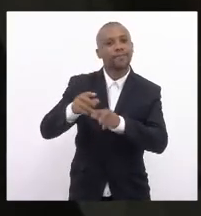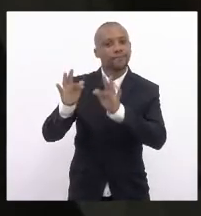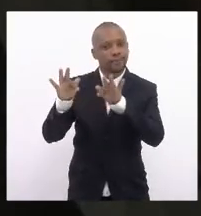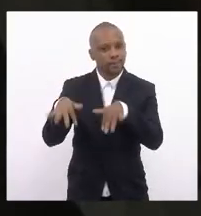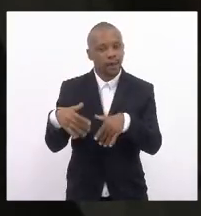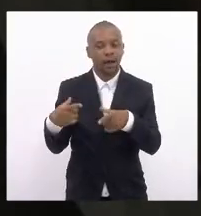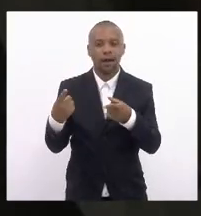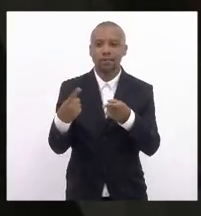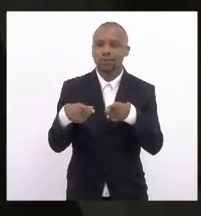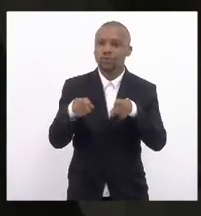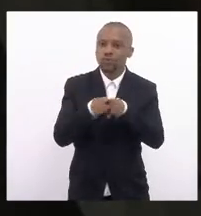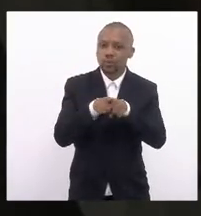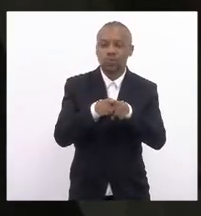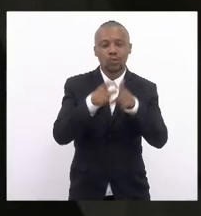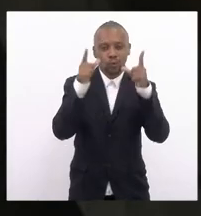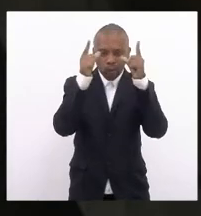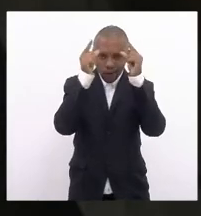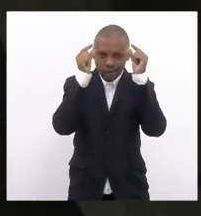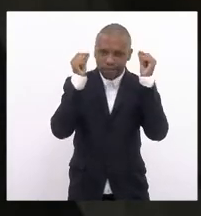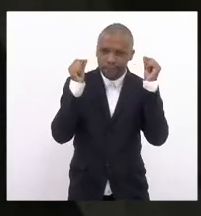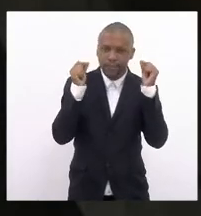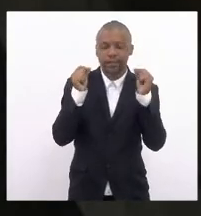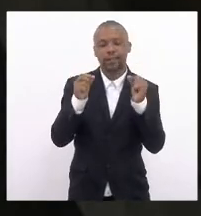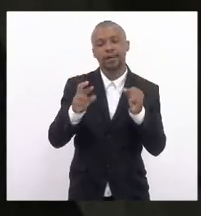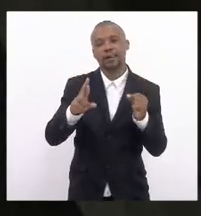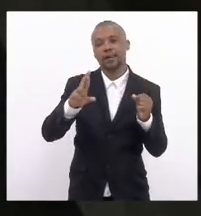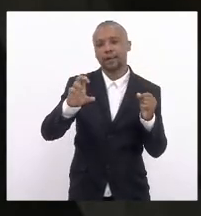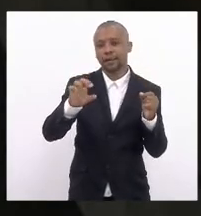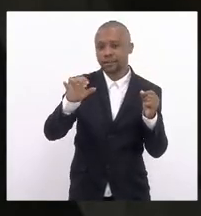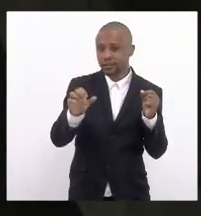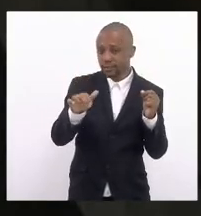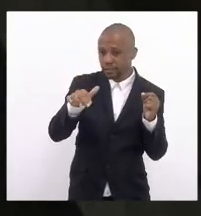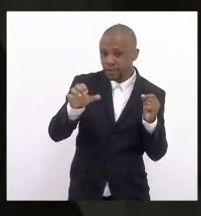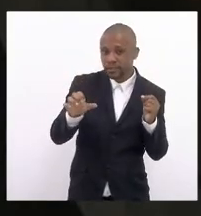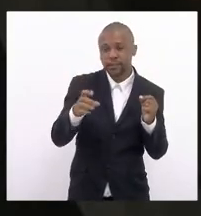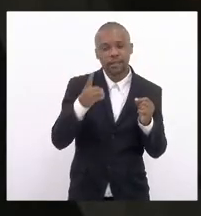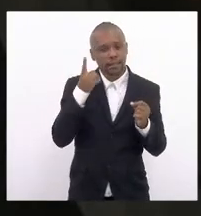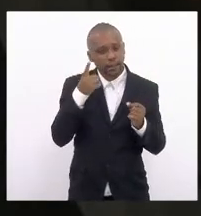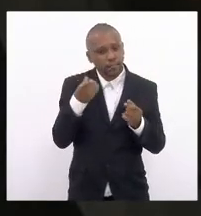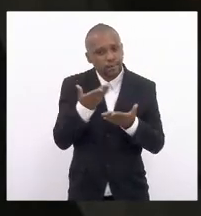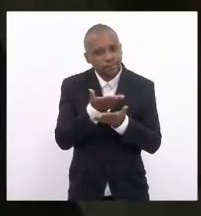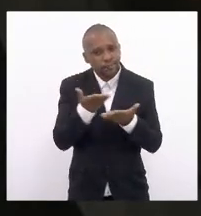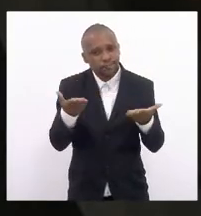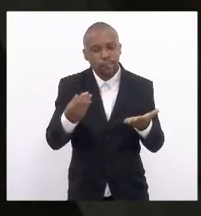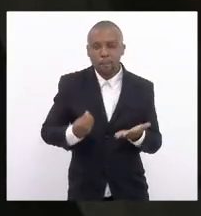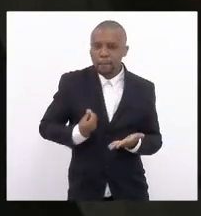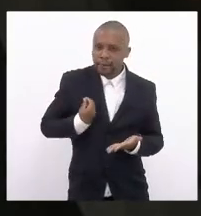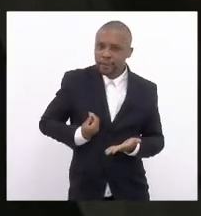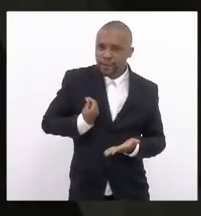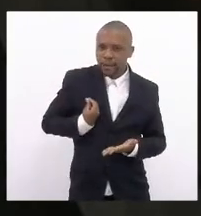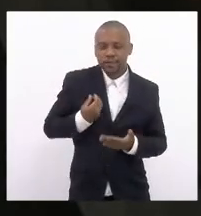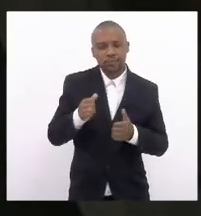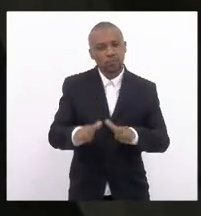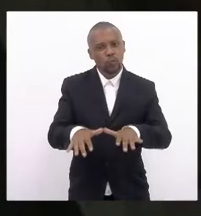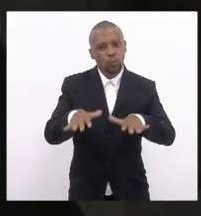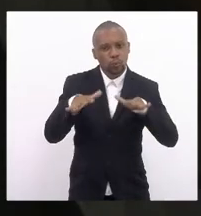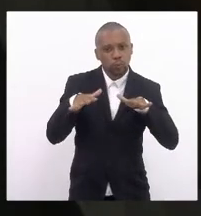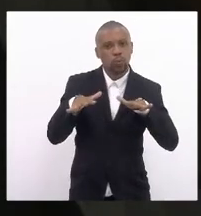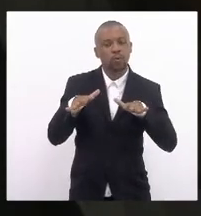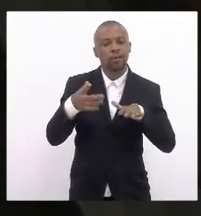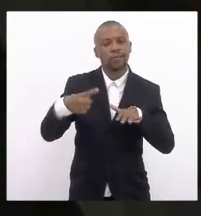deputada enfermeira Rejane, deputados, deputadas ainda presentes em plenário, deputados e deputadas ainda presentes